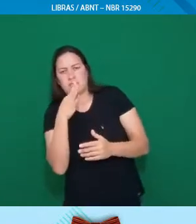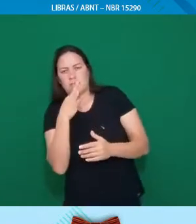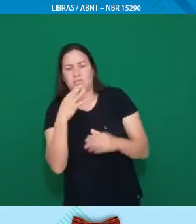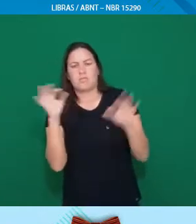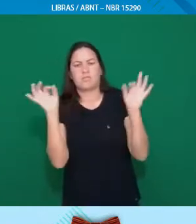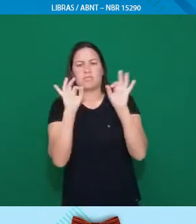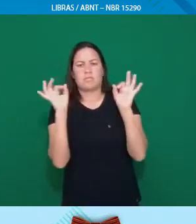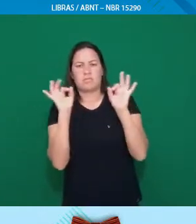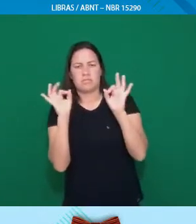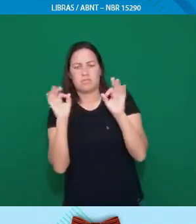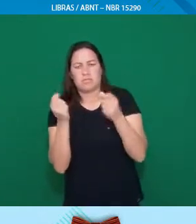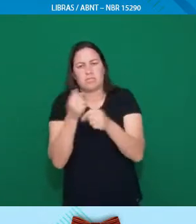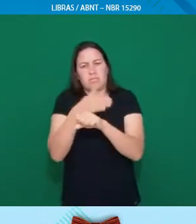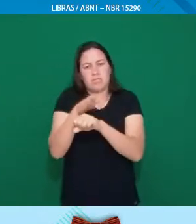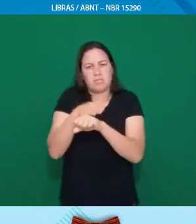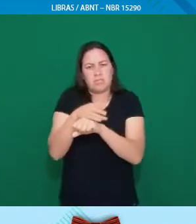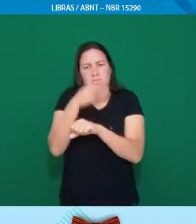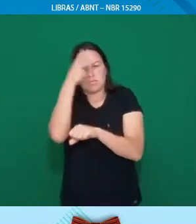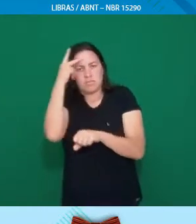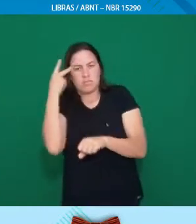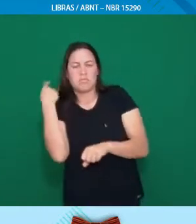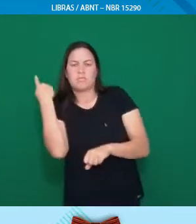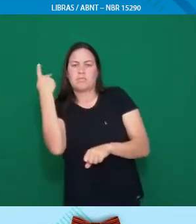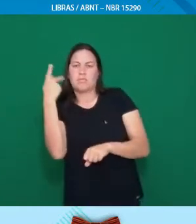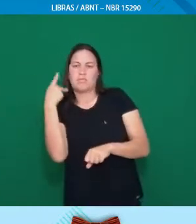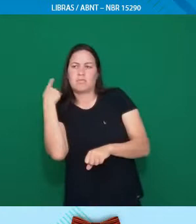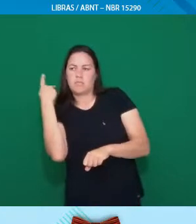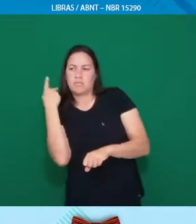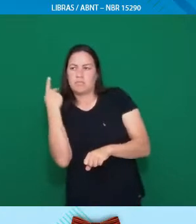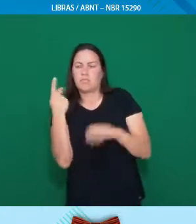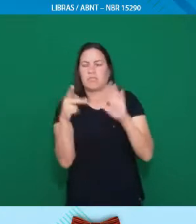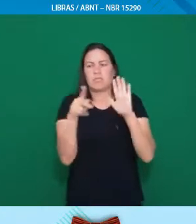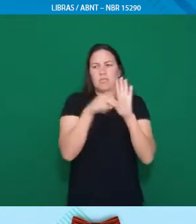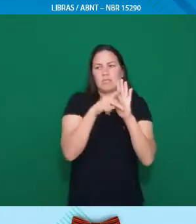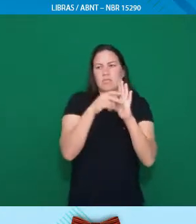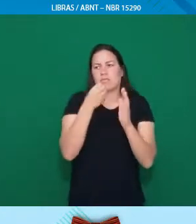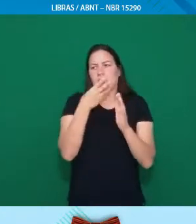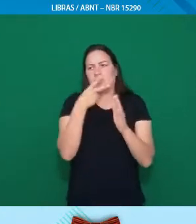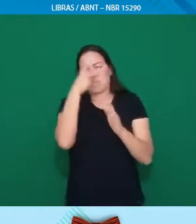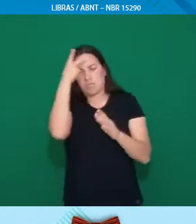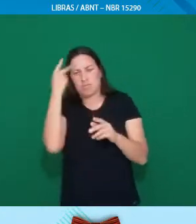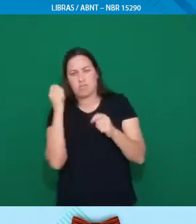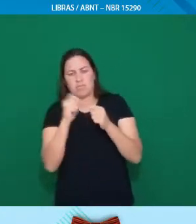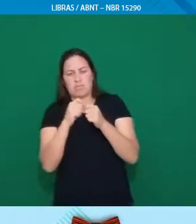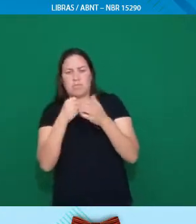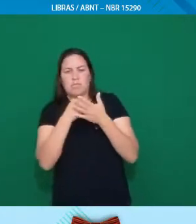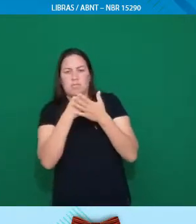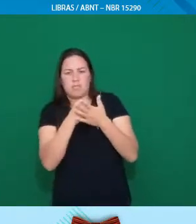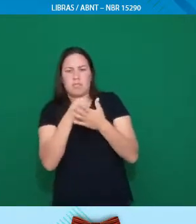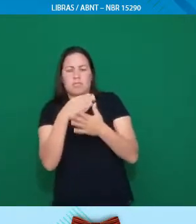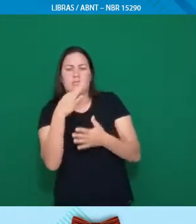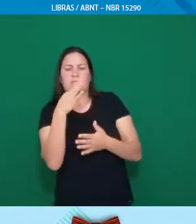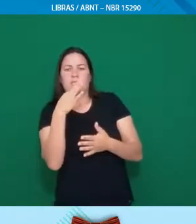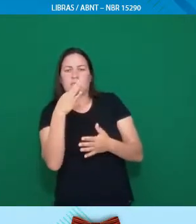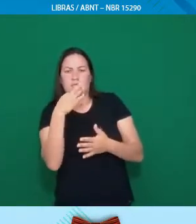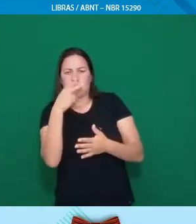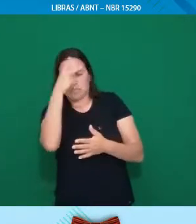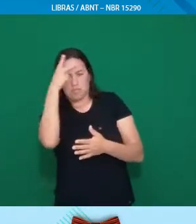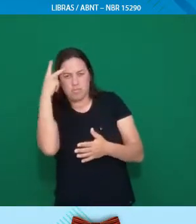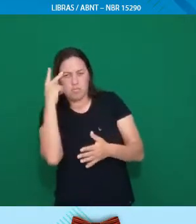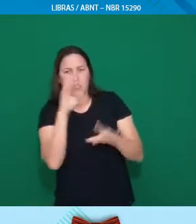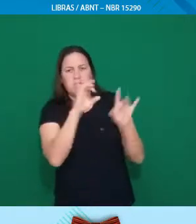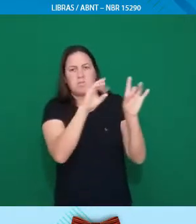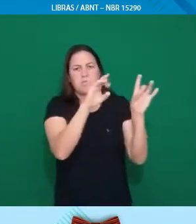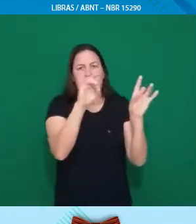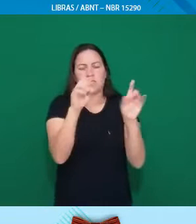gente reconhecer isso é faz parte também da política Essa é a parte boa da política sempre fiz a gente é teu reconhecimento